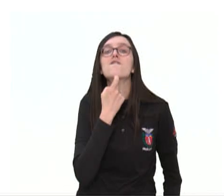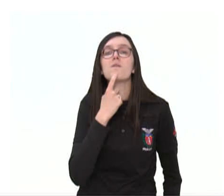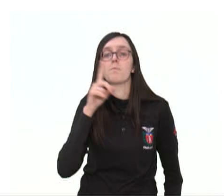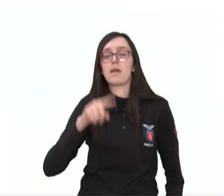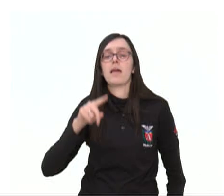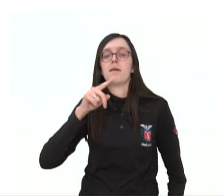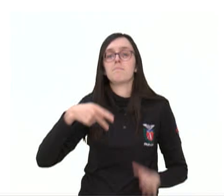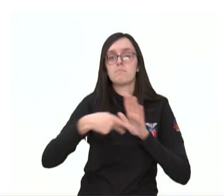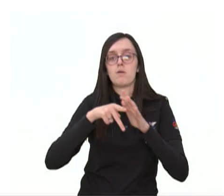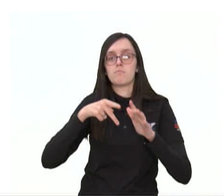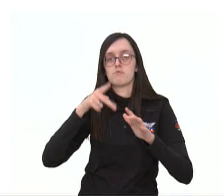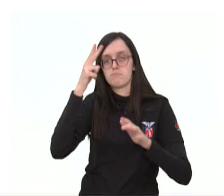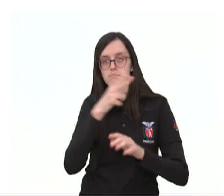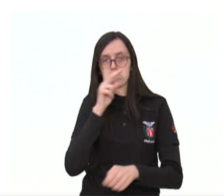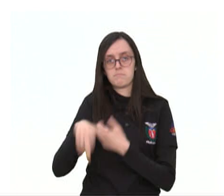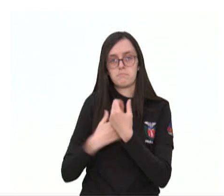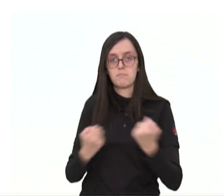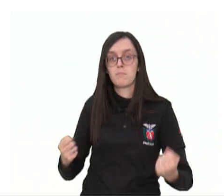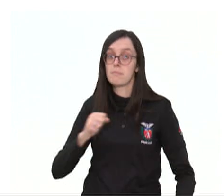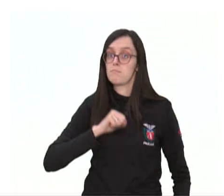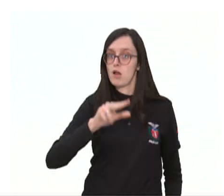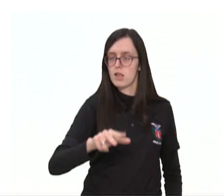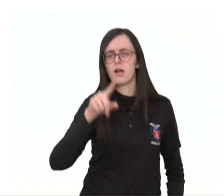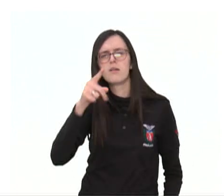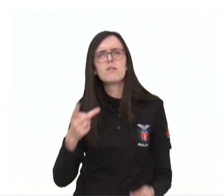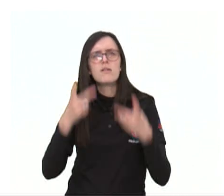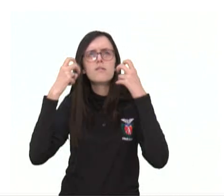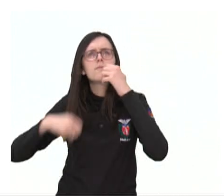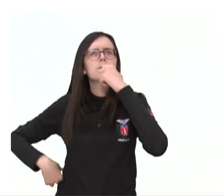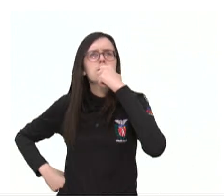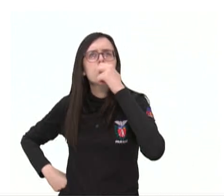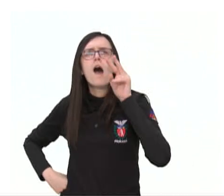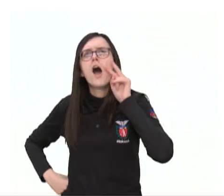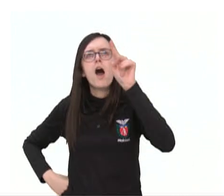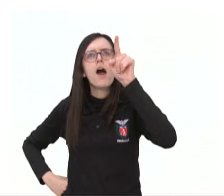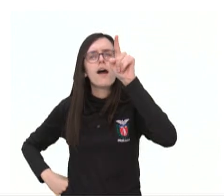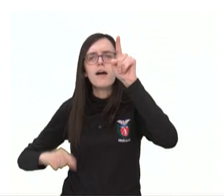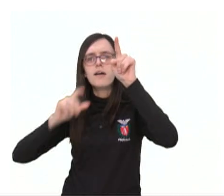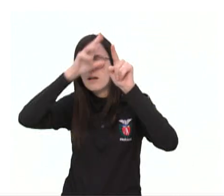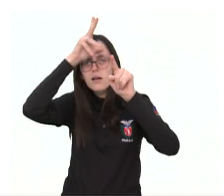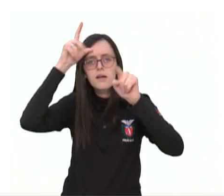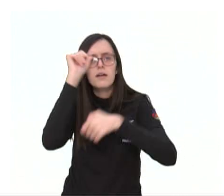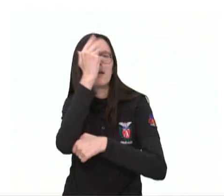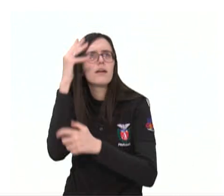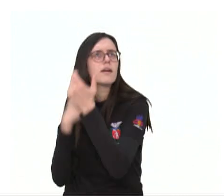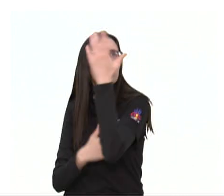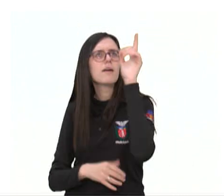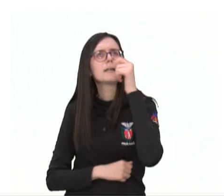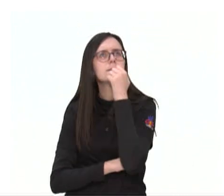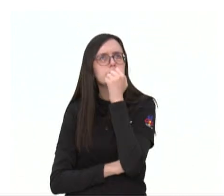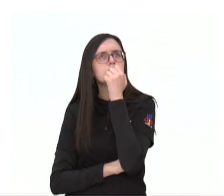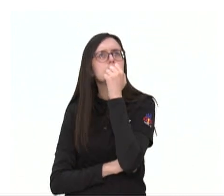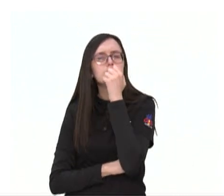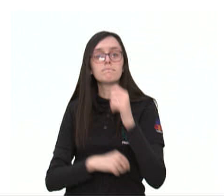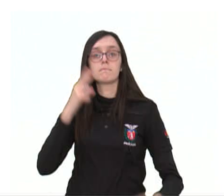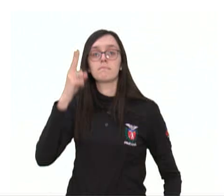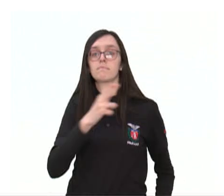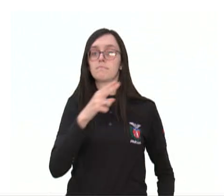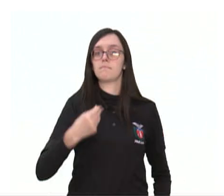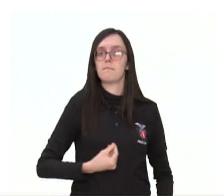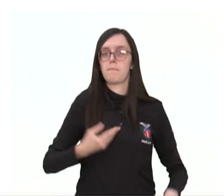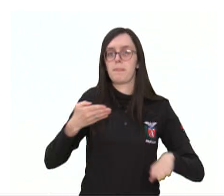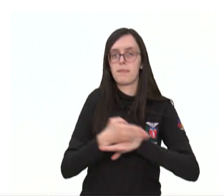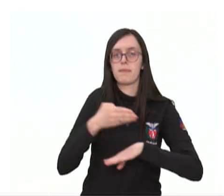jesuítas portugueses. Repara na região amazônica. Exatamente mostrando isso. Os padres participando